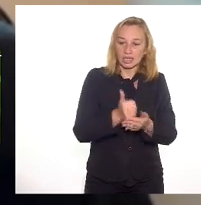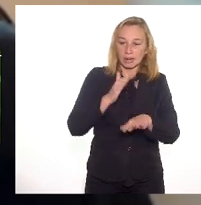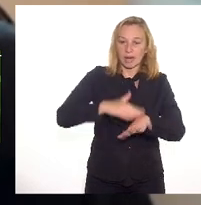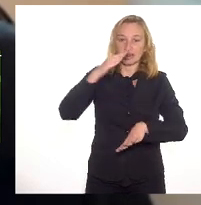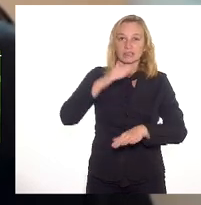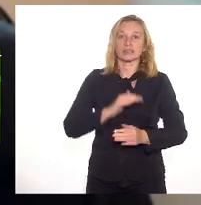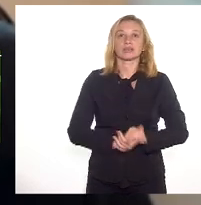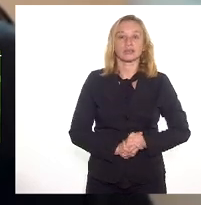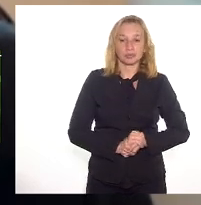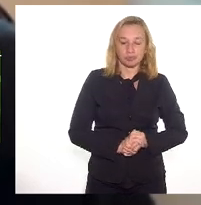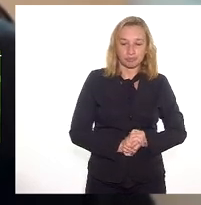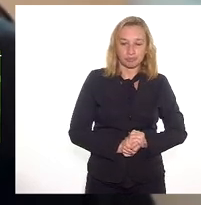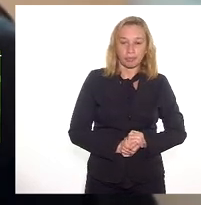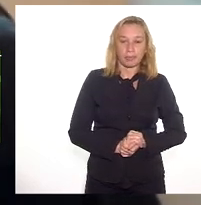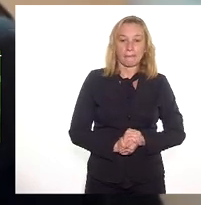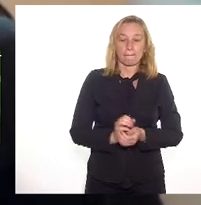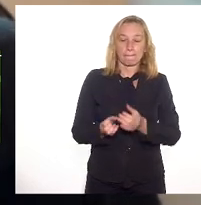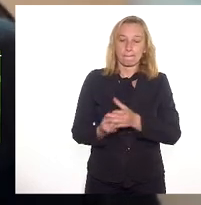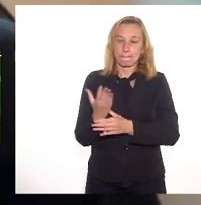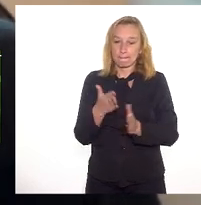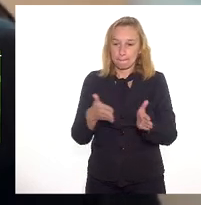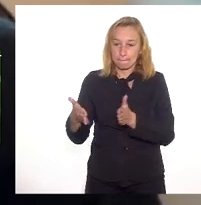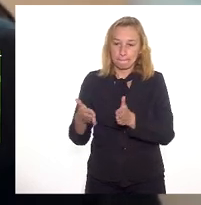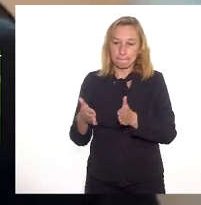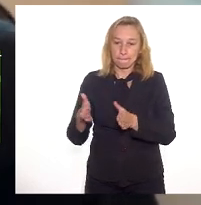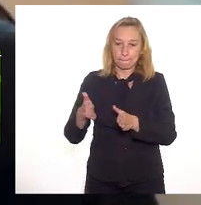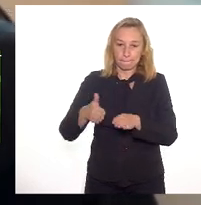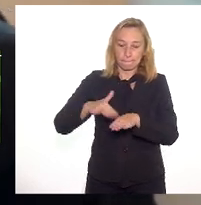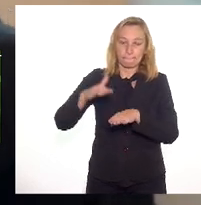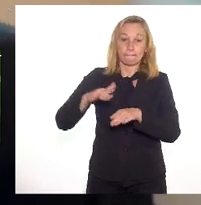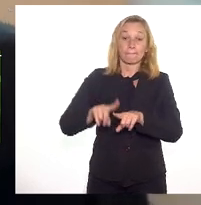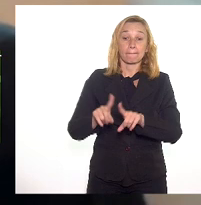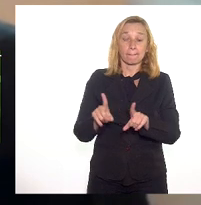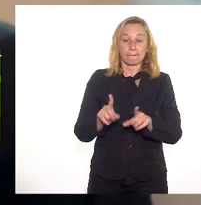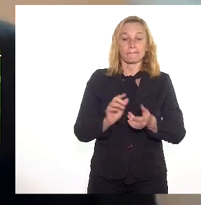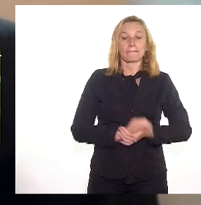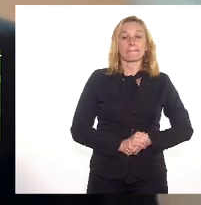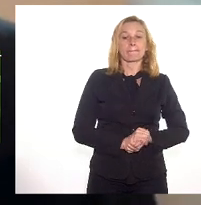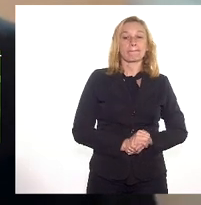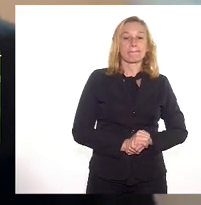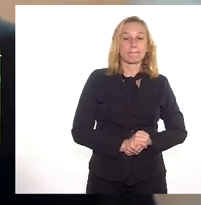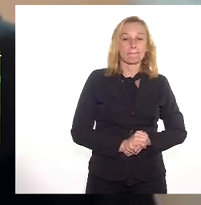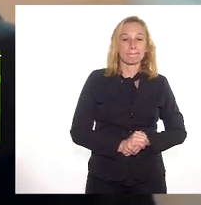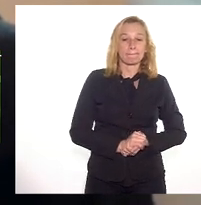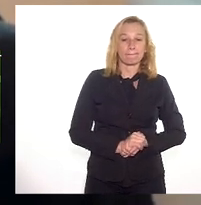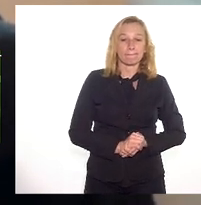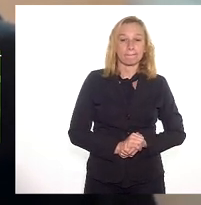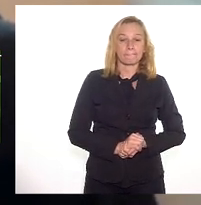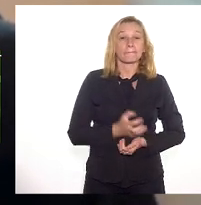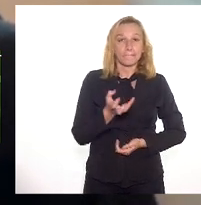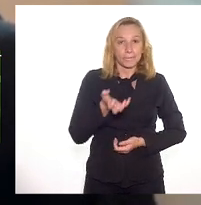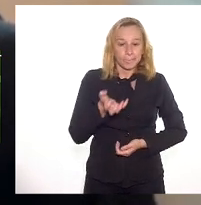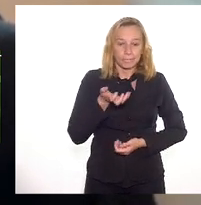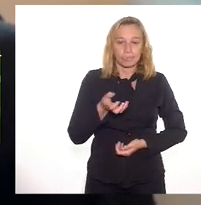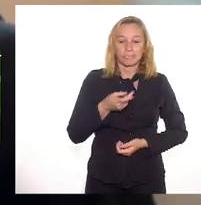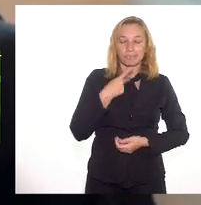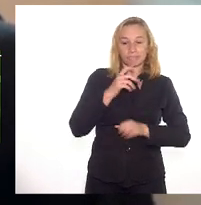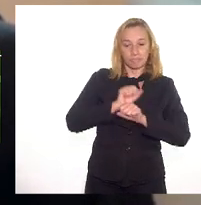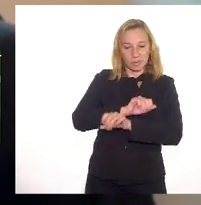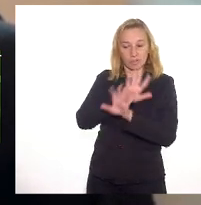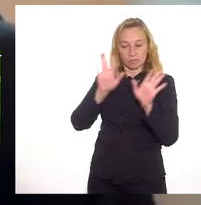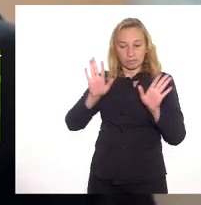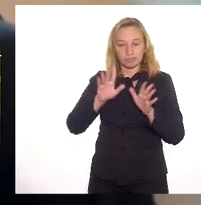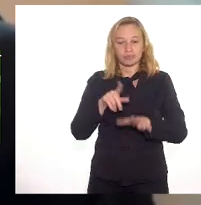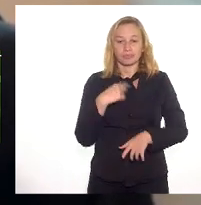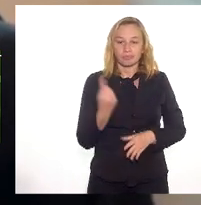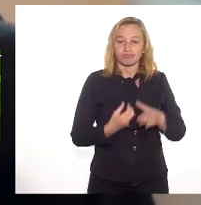arrecadavam na sua fase mais produtiva, né? Mas isso é da natureza do negócio, né? Mas a gente queria deixar claro um pouco essa